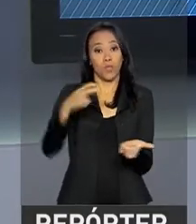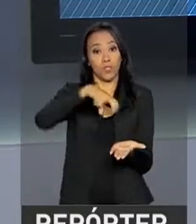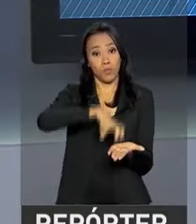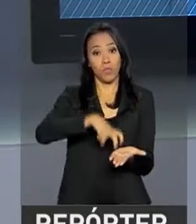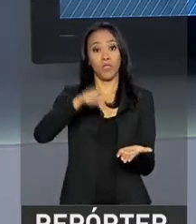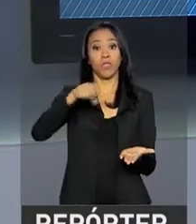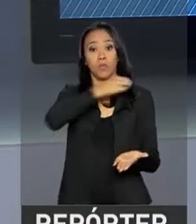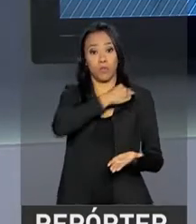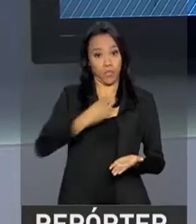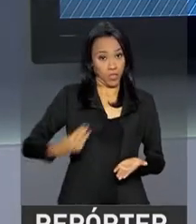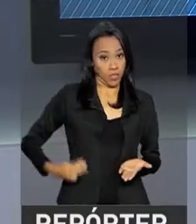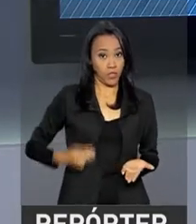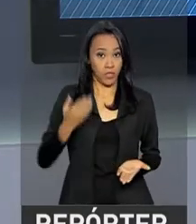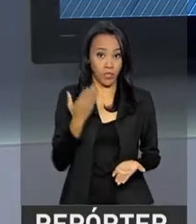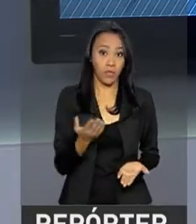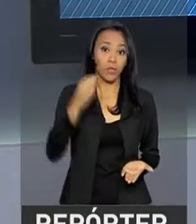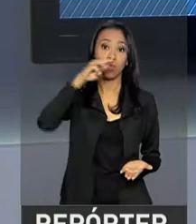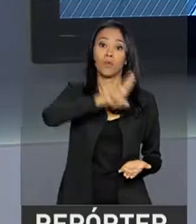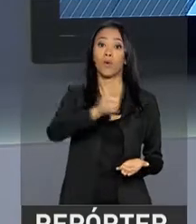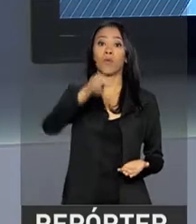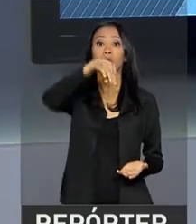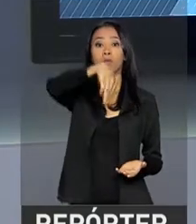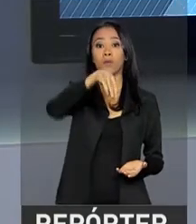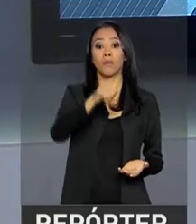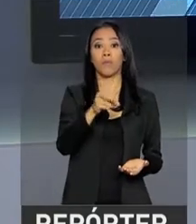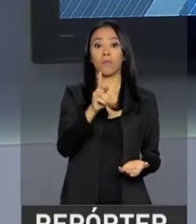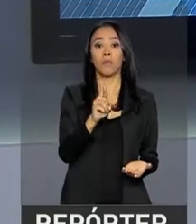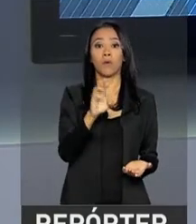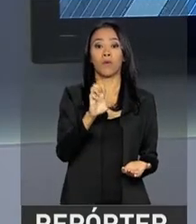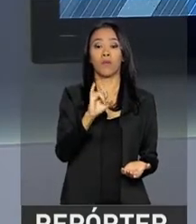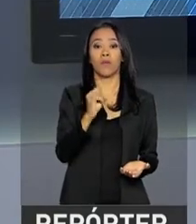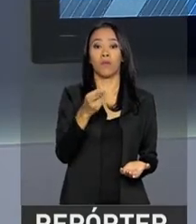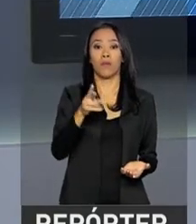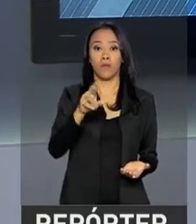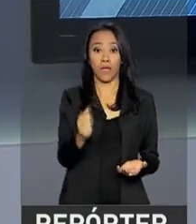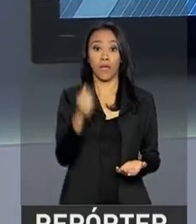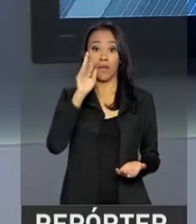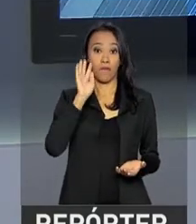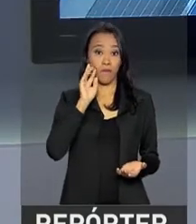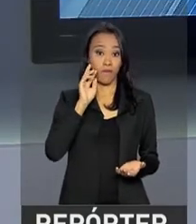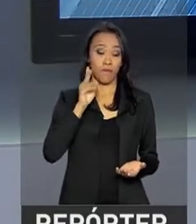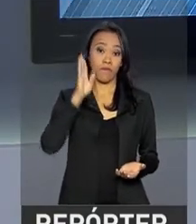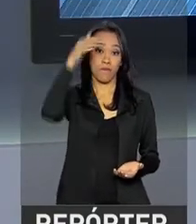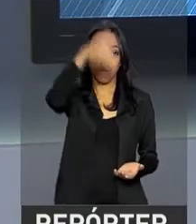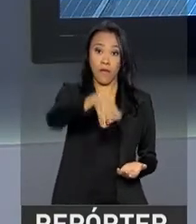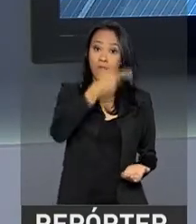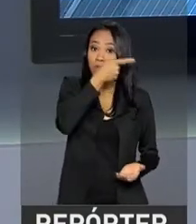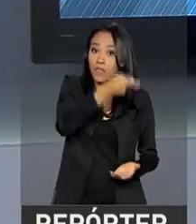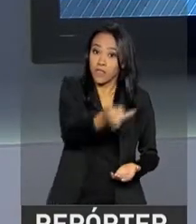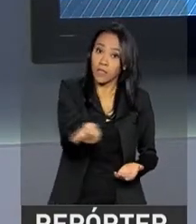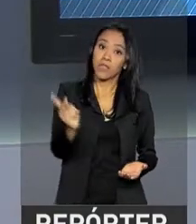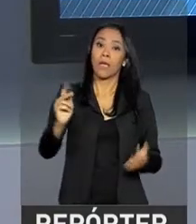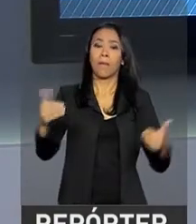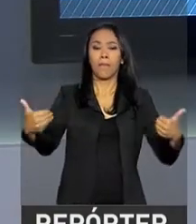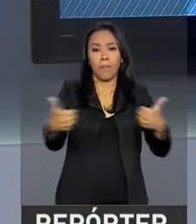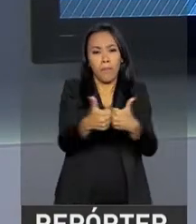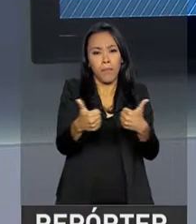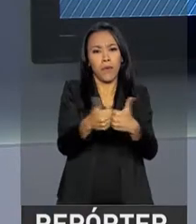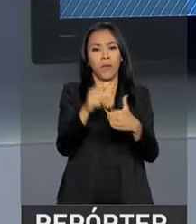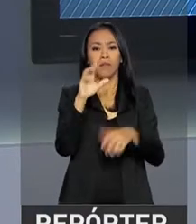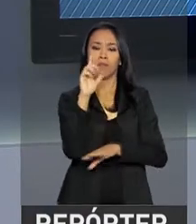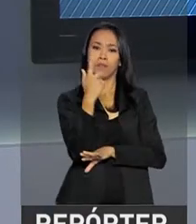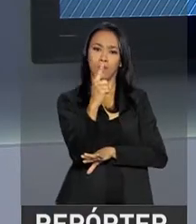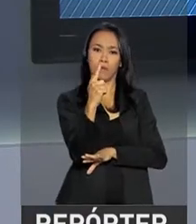moreira franco visita obras do sistema produtor corumbá em valparaíso de goiás no entorno do distrito federal